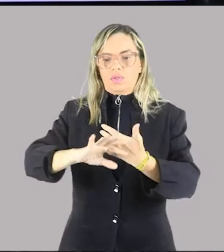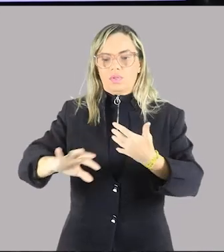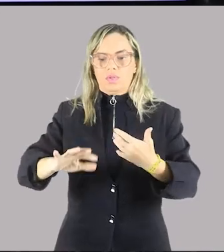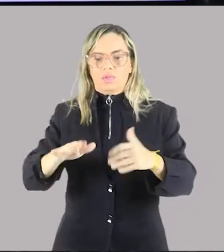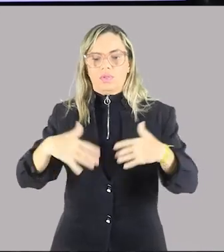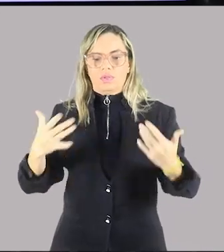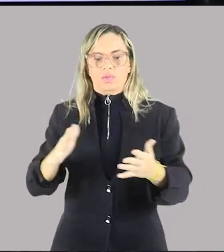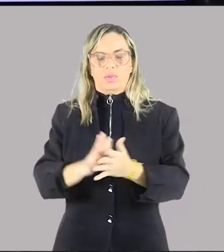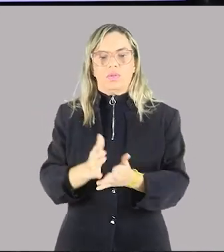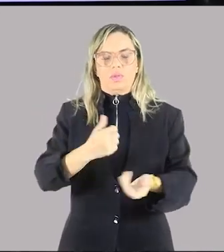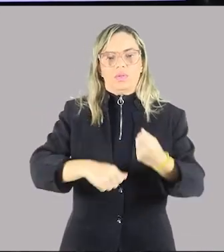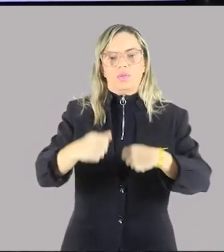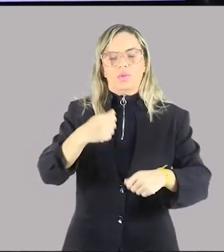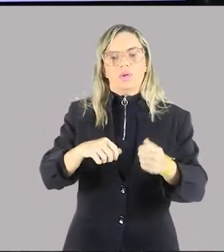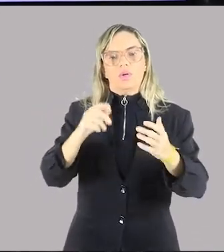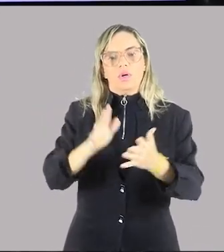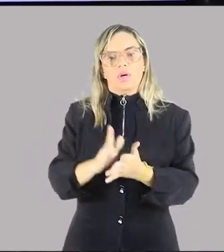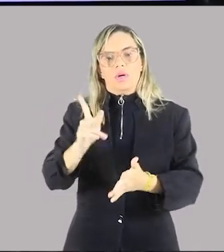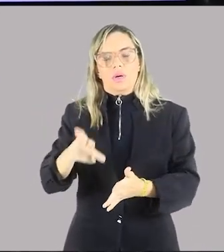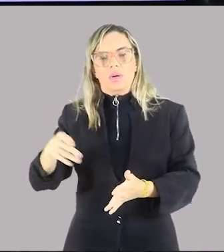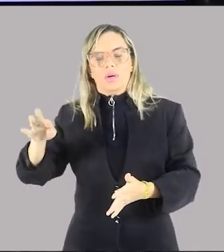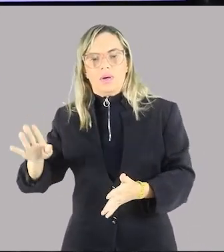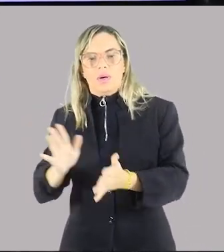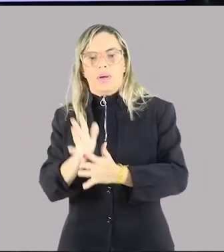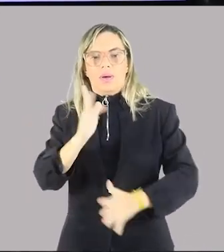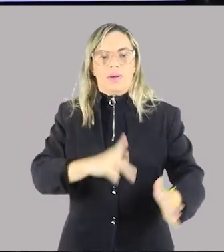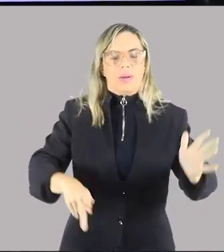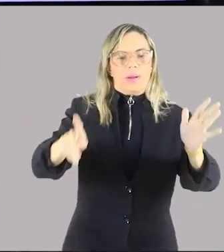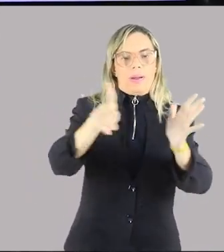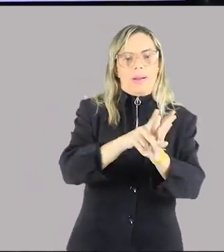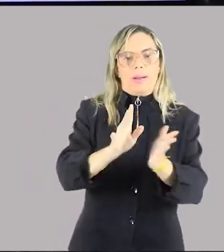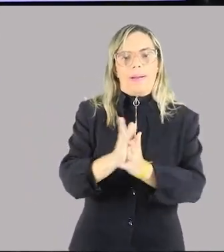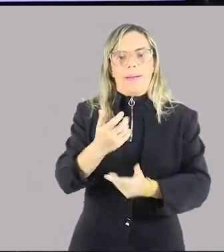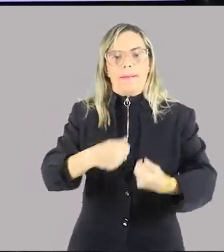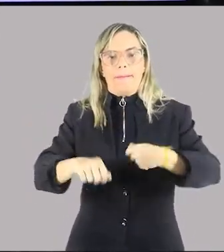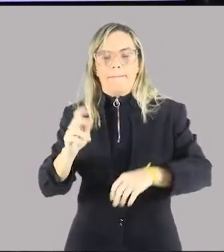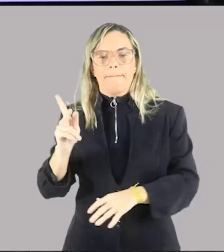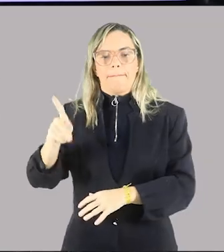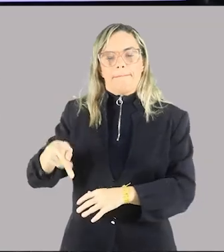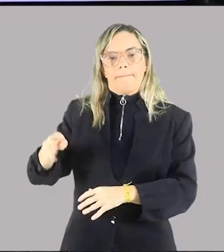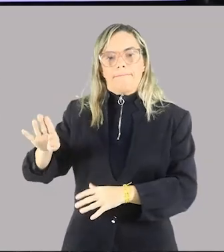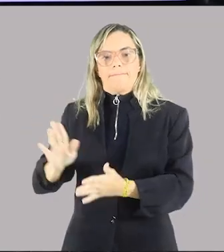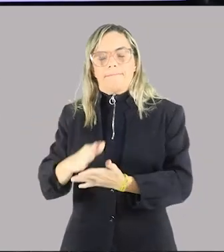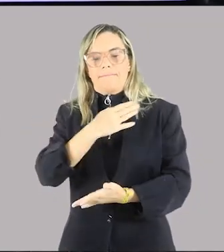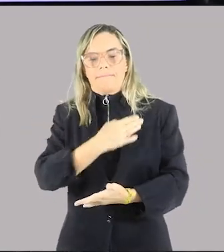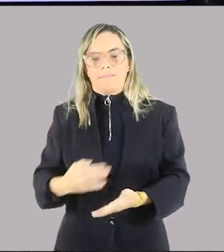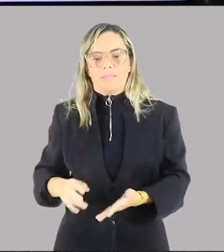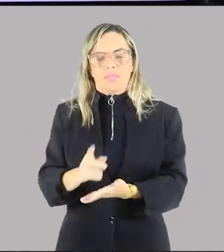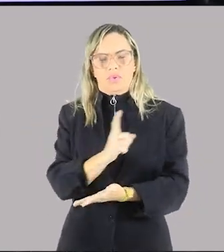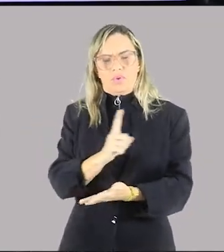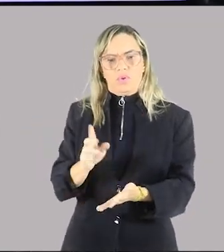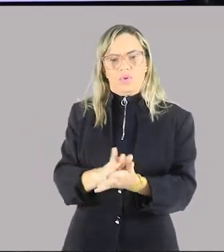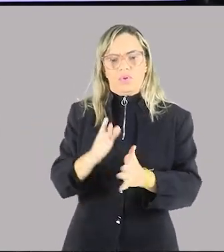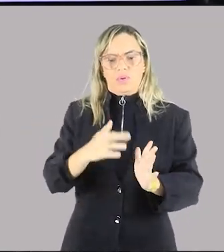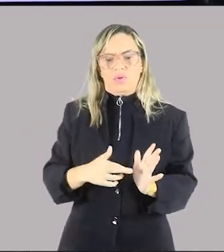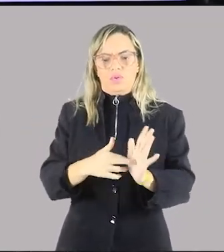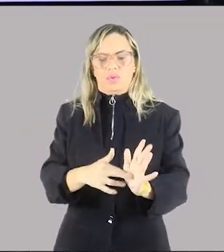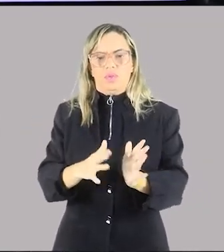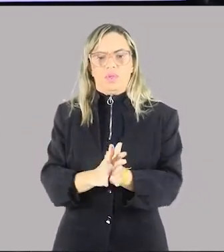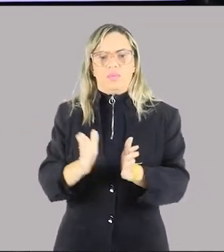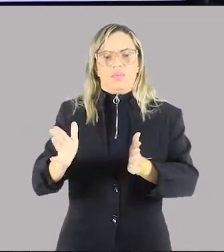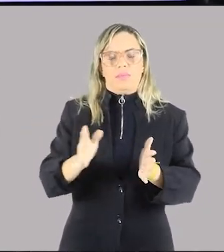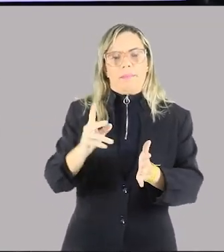a administração pública. O agente público é a própria administração pública, portanto, não há nem representação, nem